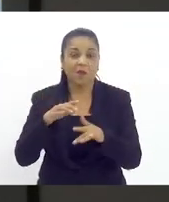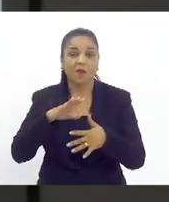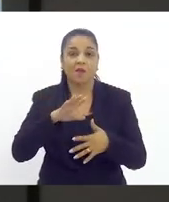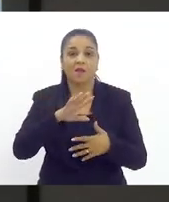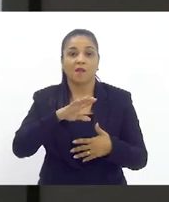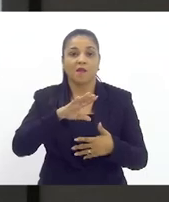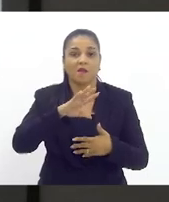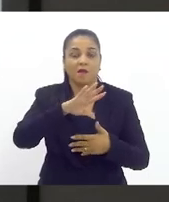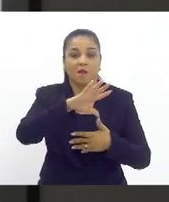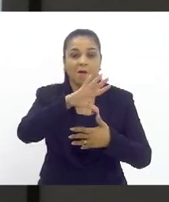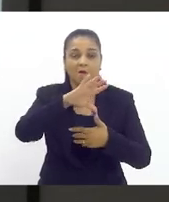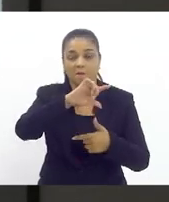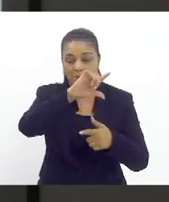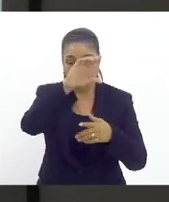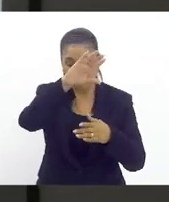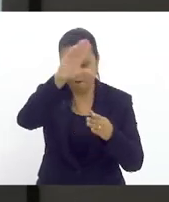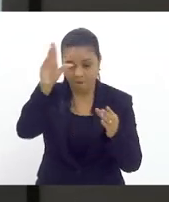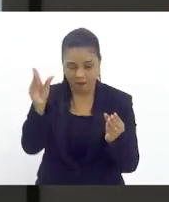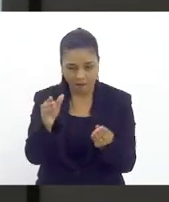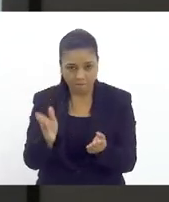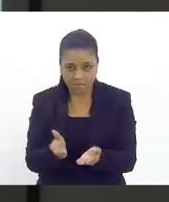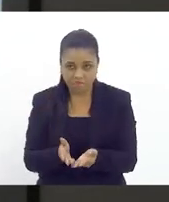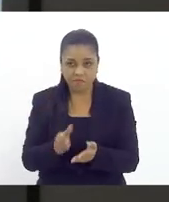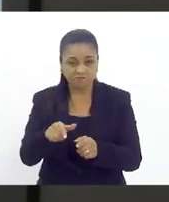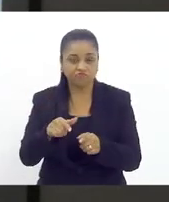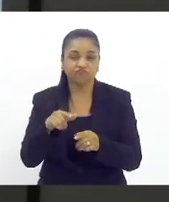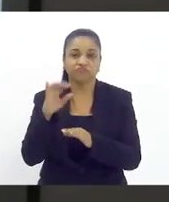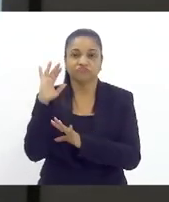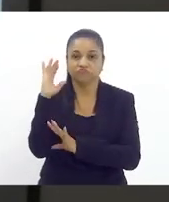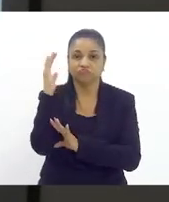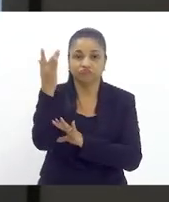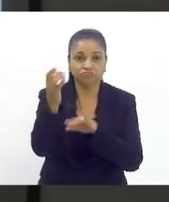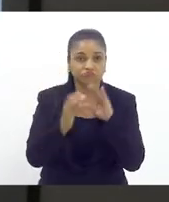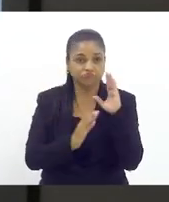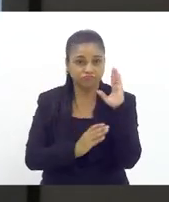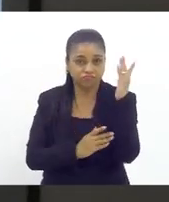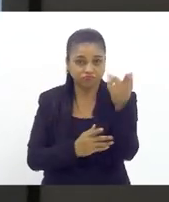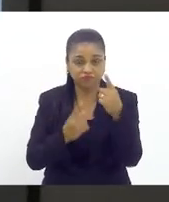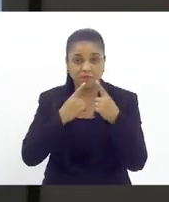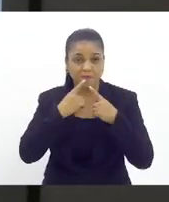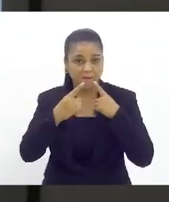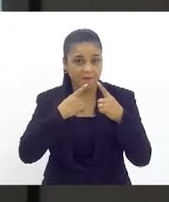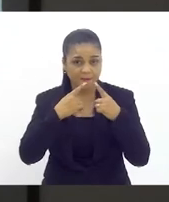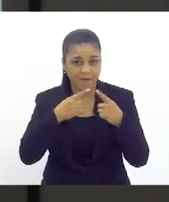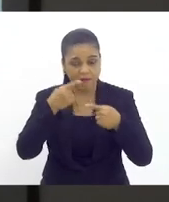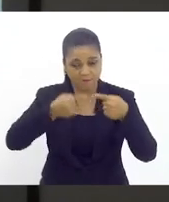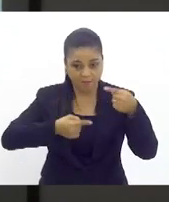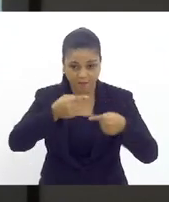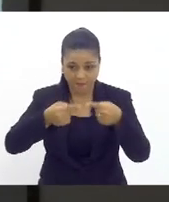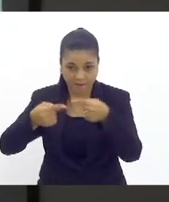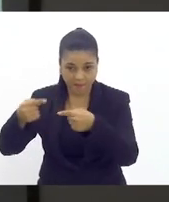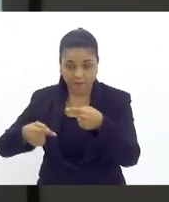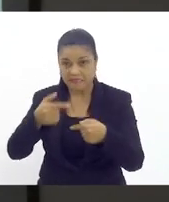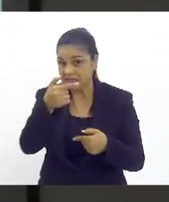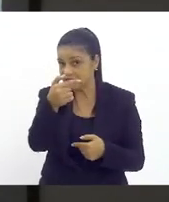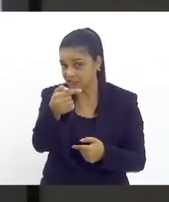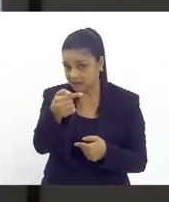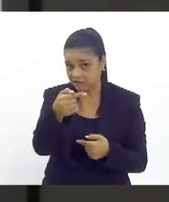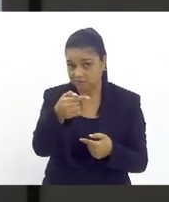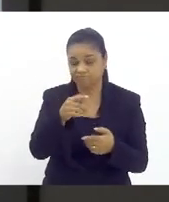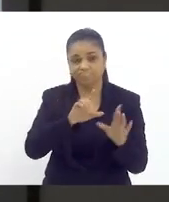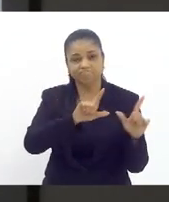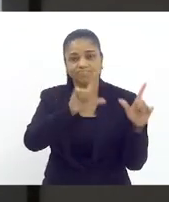dos fórum regionais ativos hoje do Diálogo Florestal São sete então pode passar